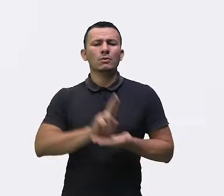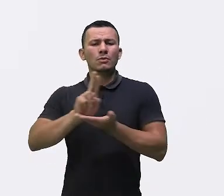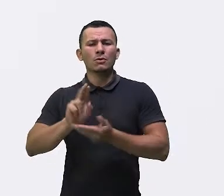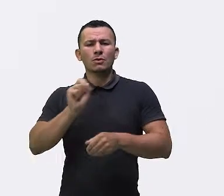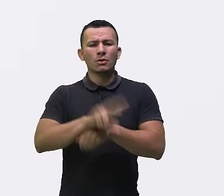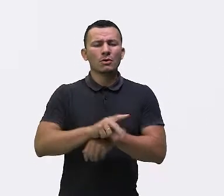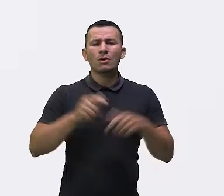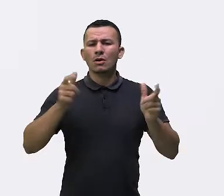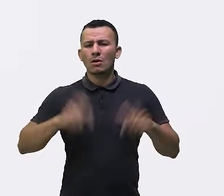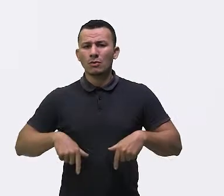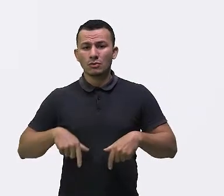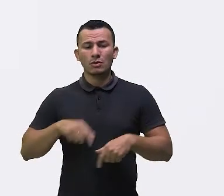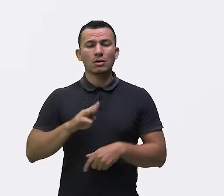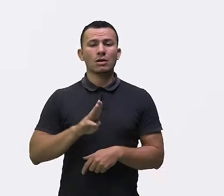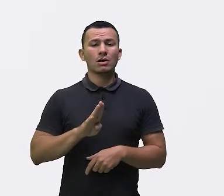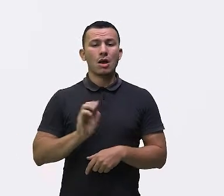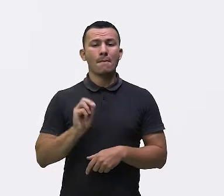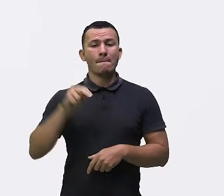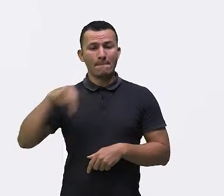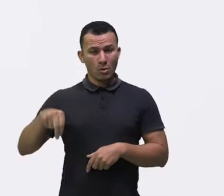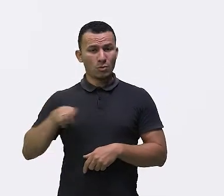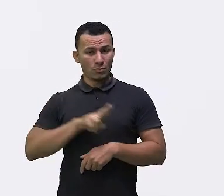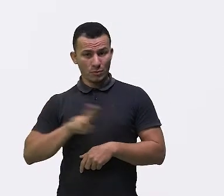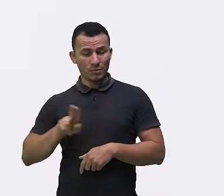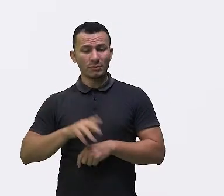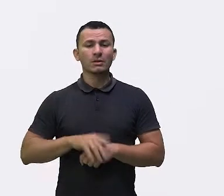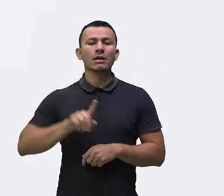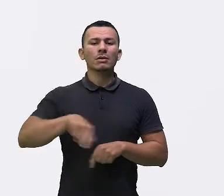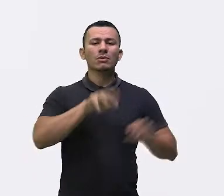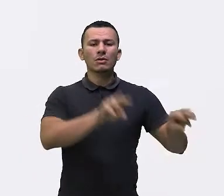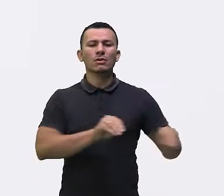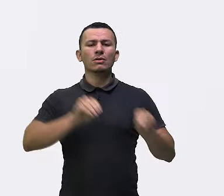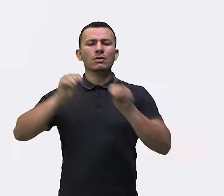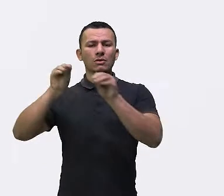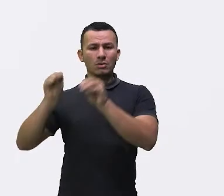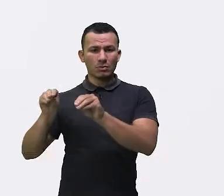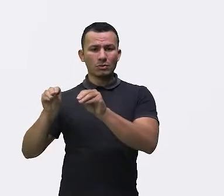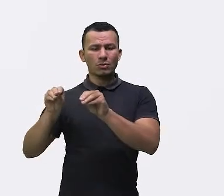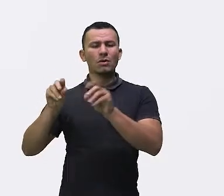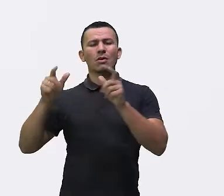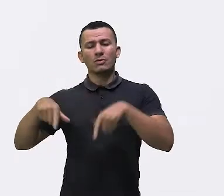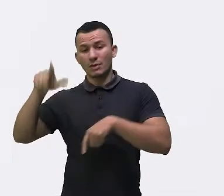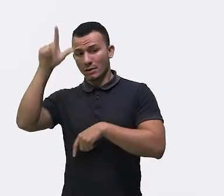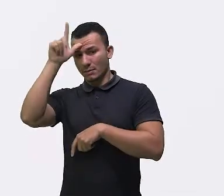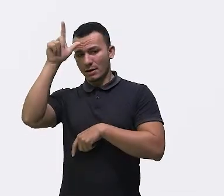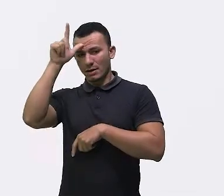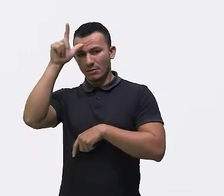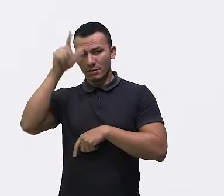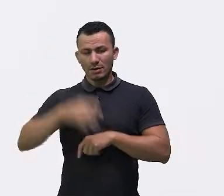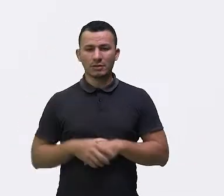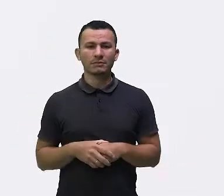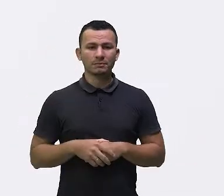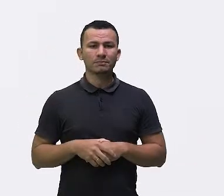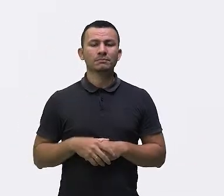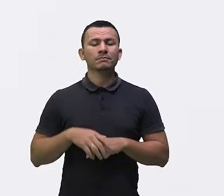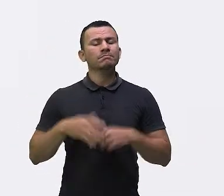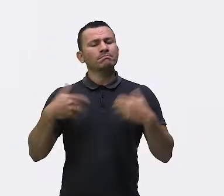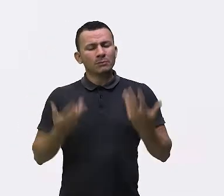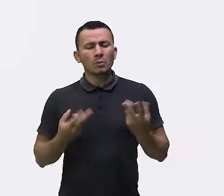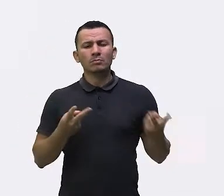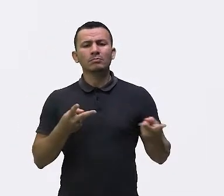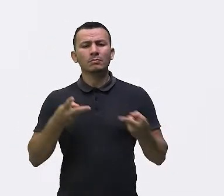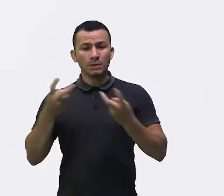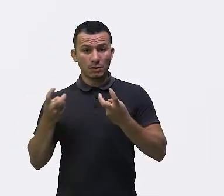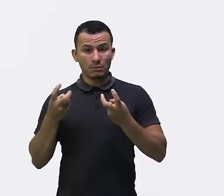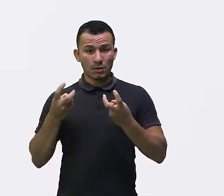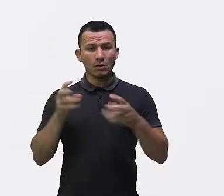na Universidade de Bonn, e depois transferiu-se para a Alemanha. Nesse sentido, ele,